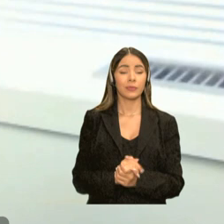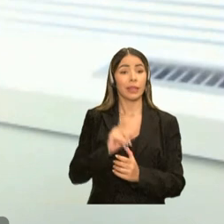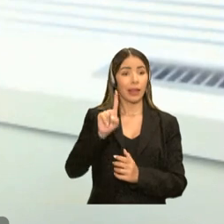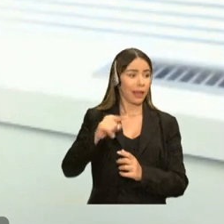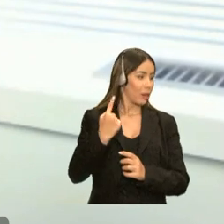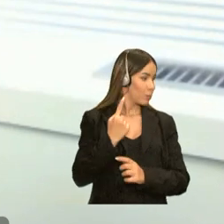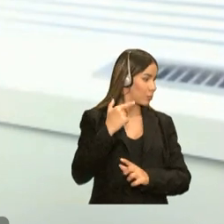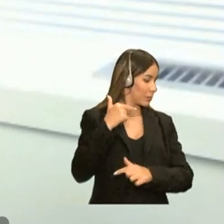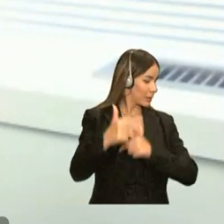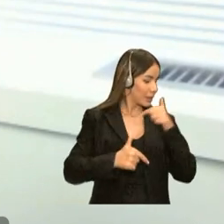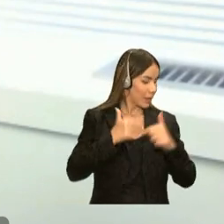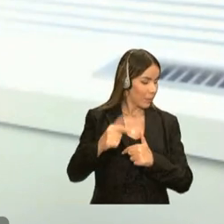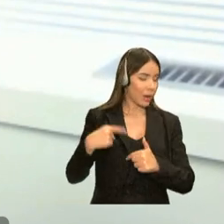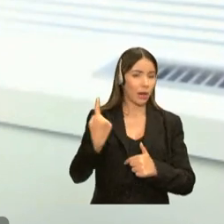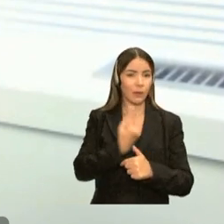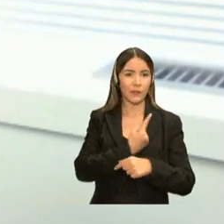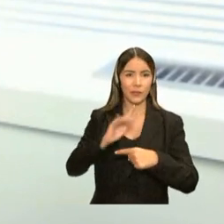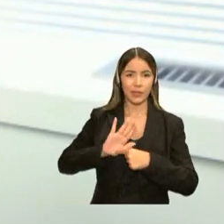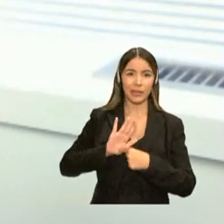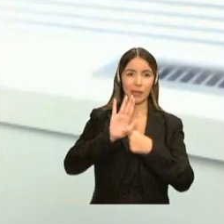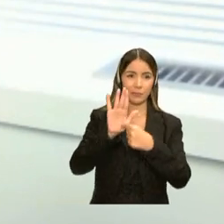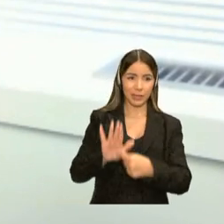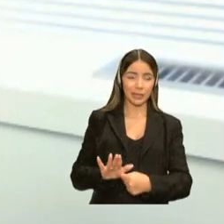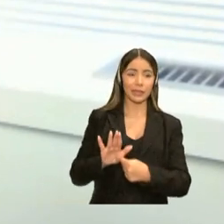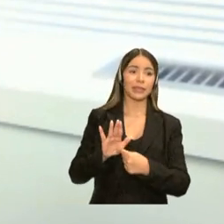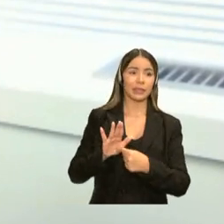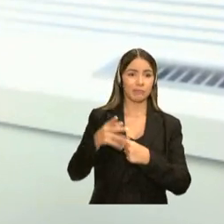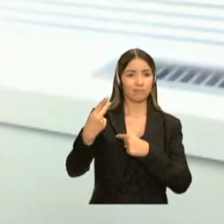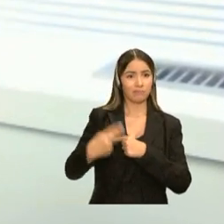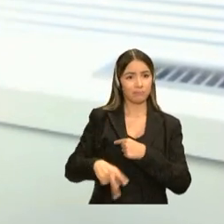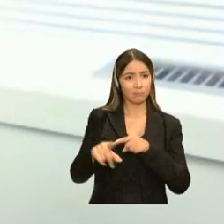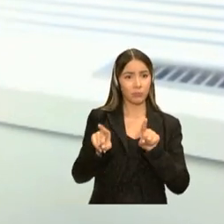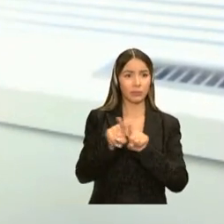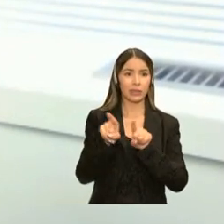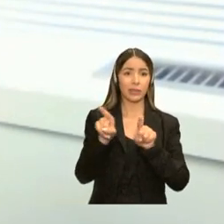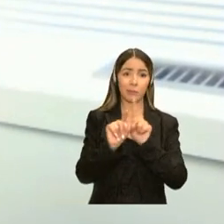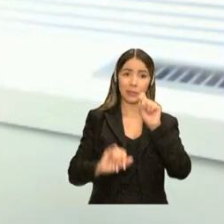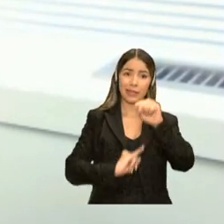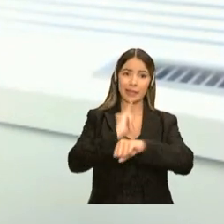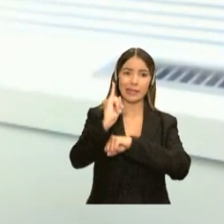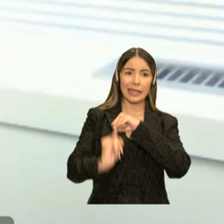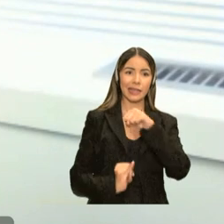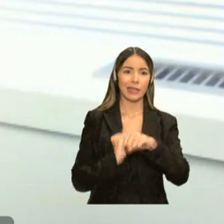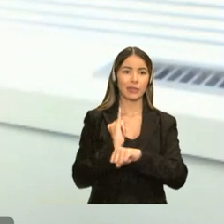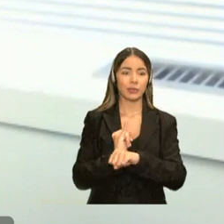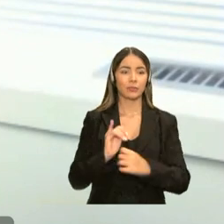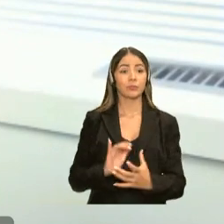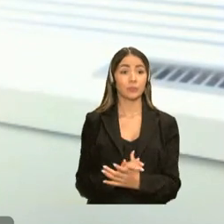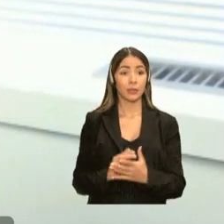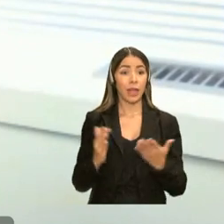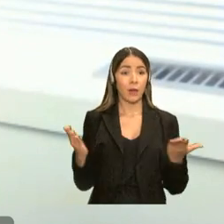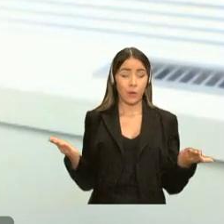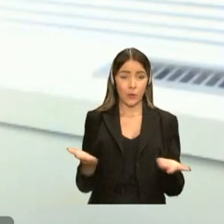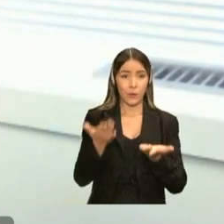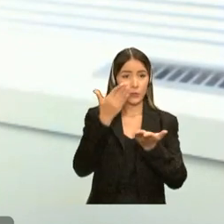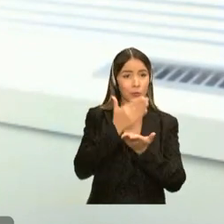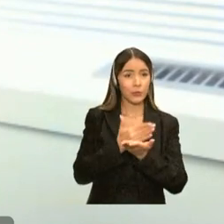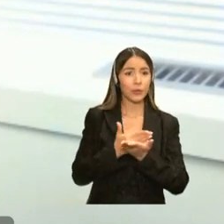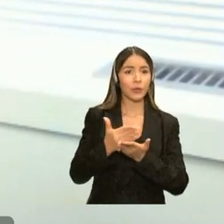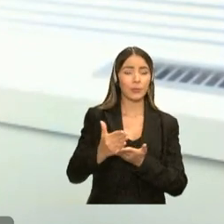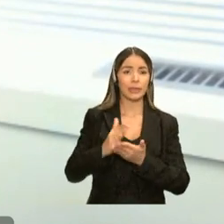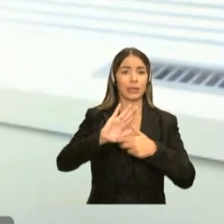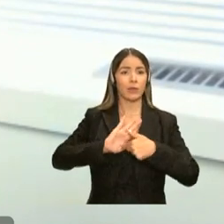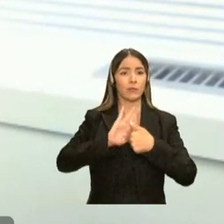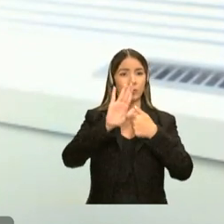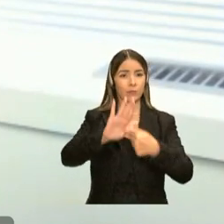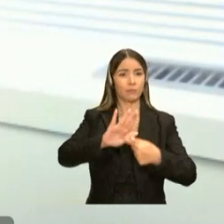trabalho que a gente vem apresentando tanto a nível doméstico quanto a nível internacional. Então, para começarmos, eu vou aqui compartilhar